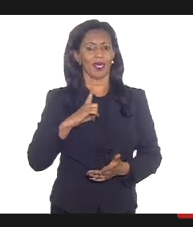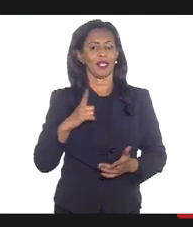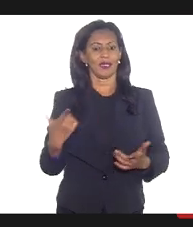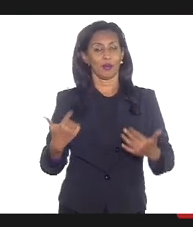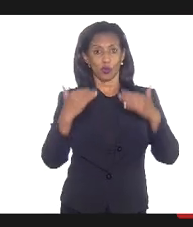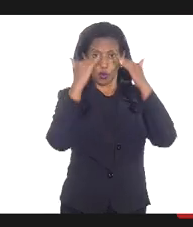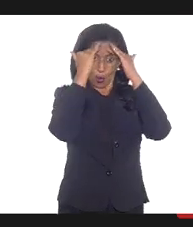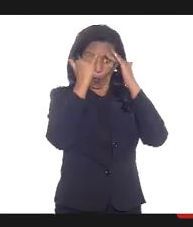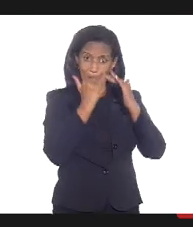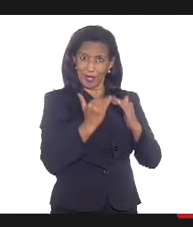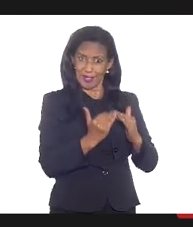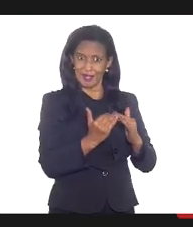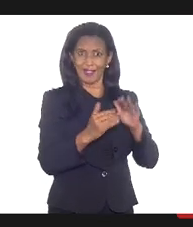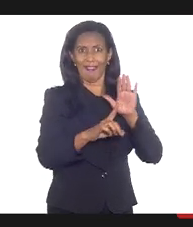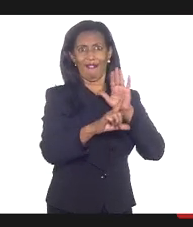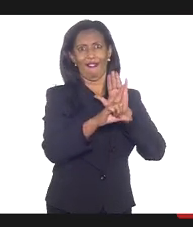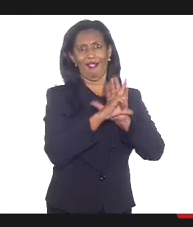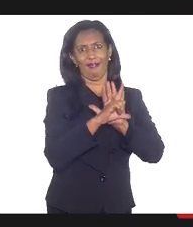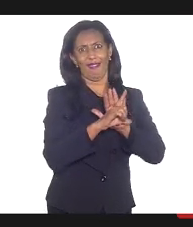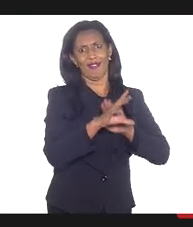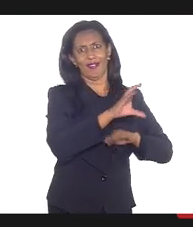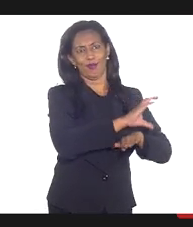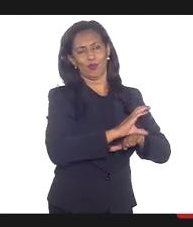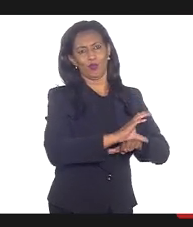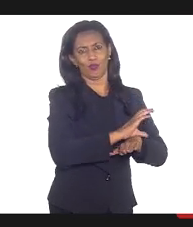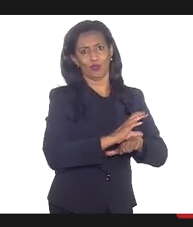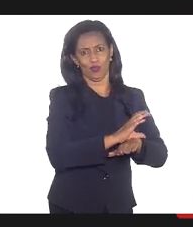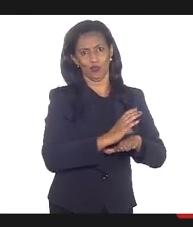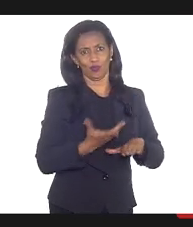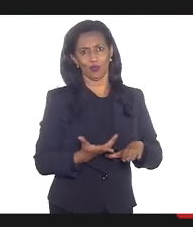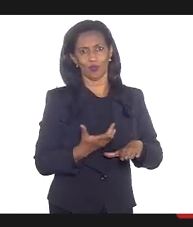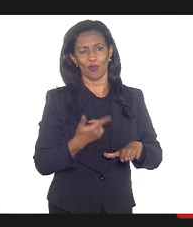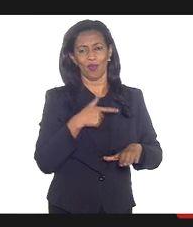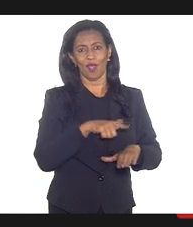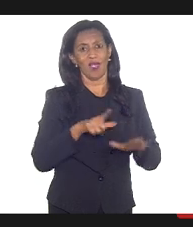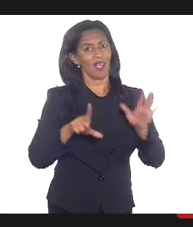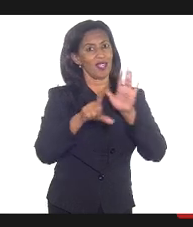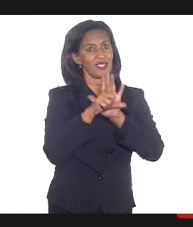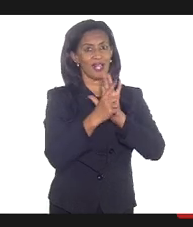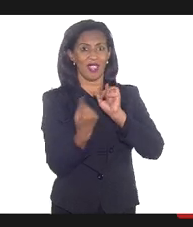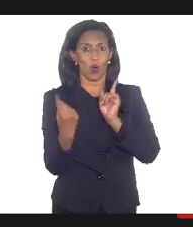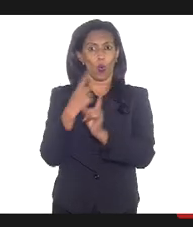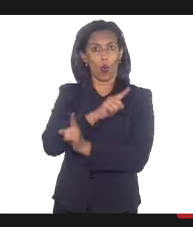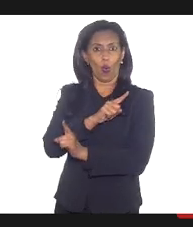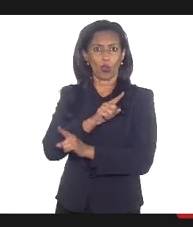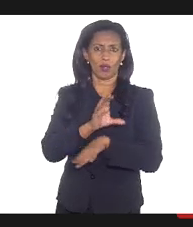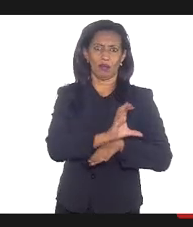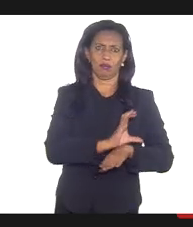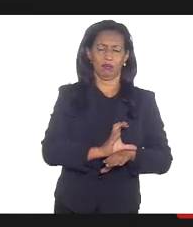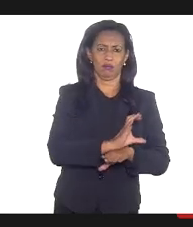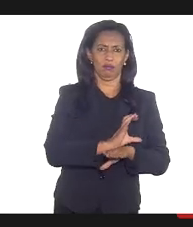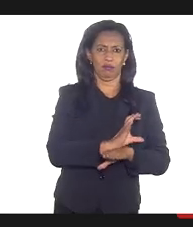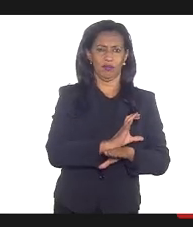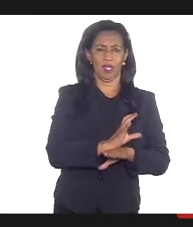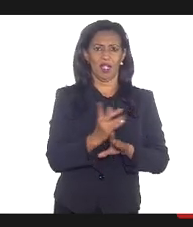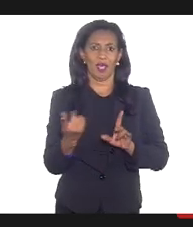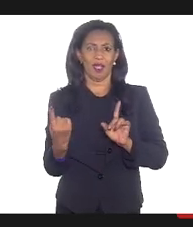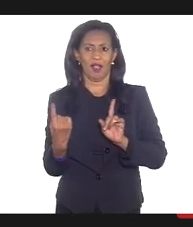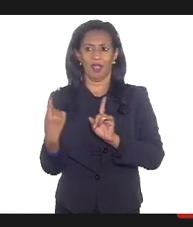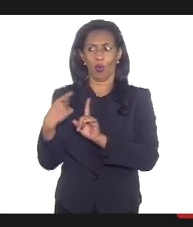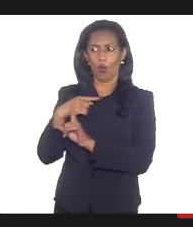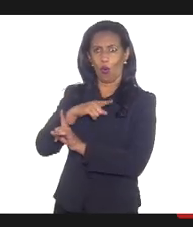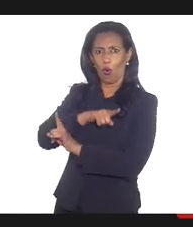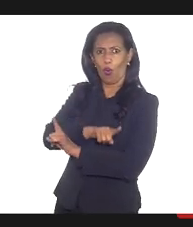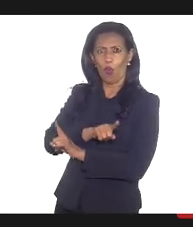lei que não obedece à Constituição e que, portanto, ela está exatamente na contramão daquilo que nós defendemos que deva ser o